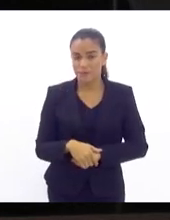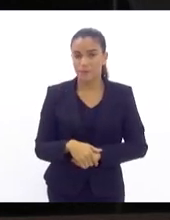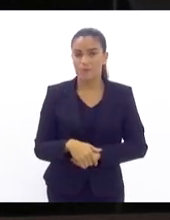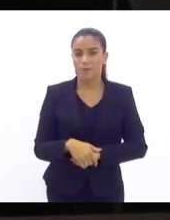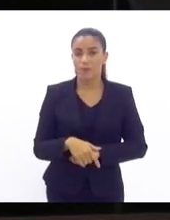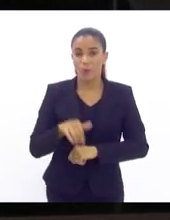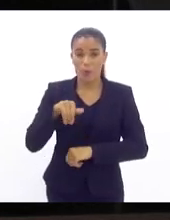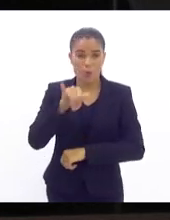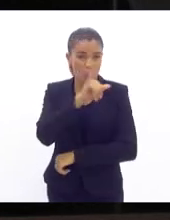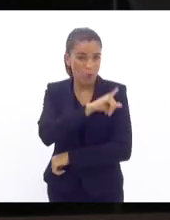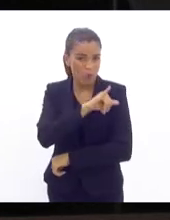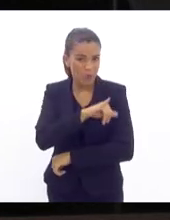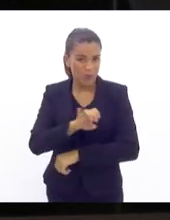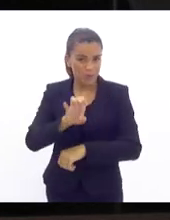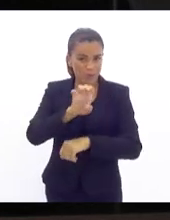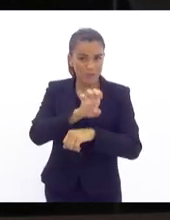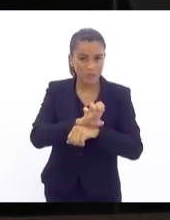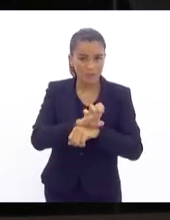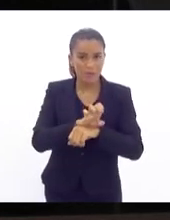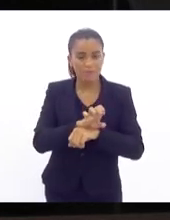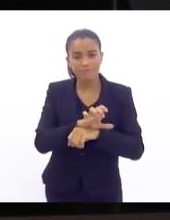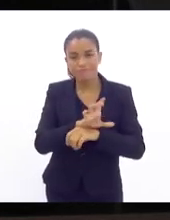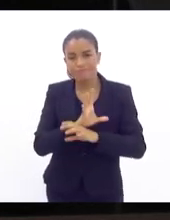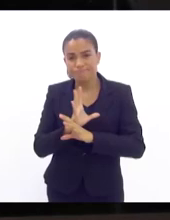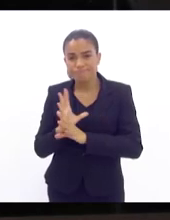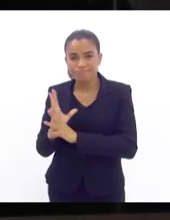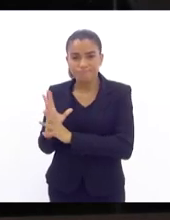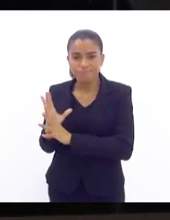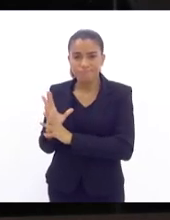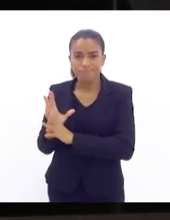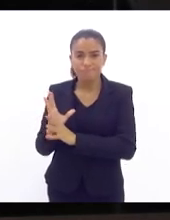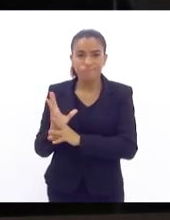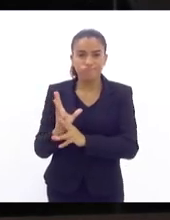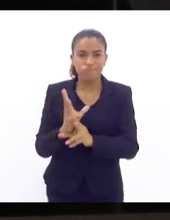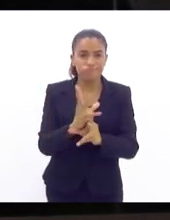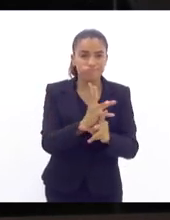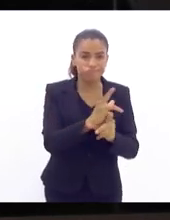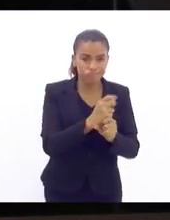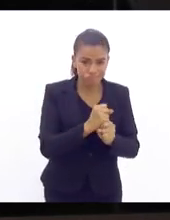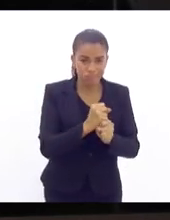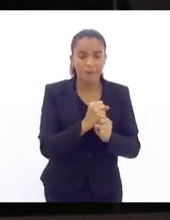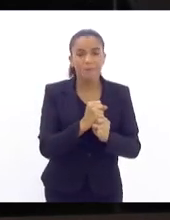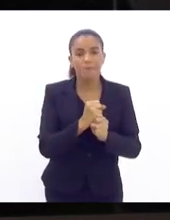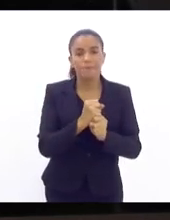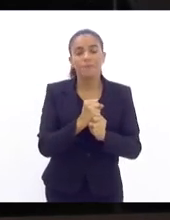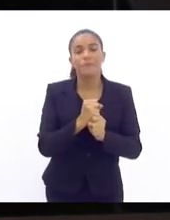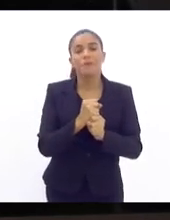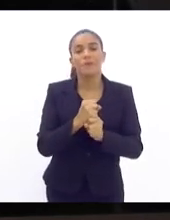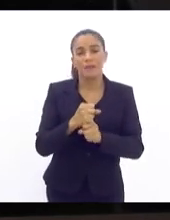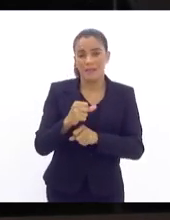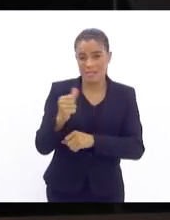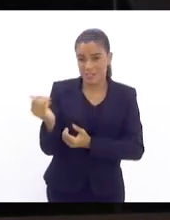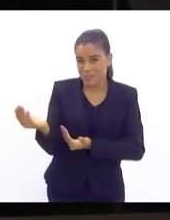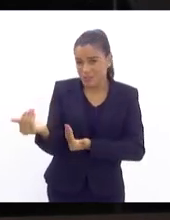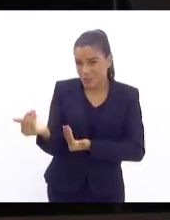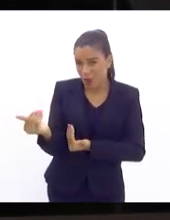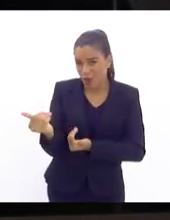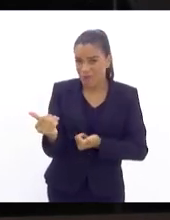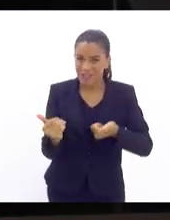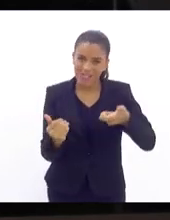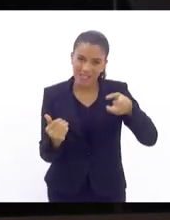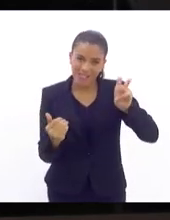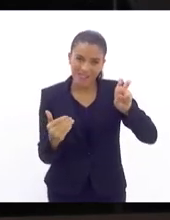Rio de Janeiro, se estima que a quantidade desses jovens nessa